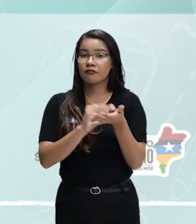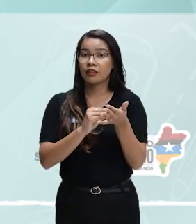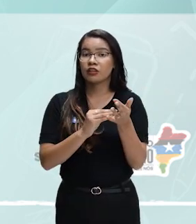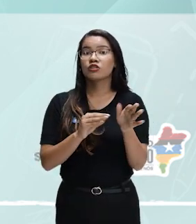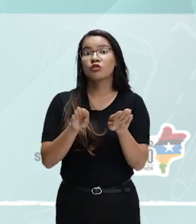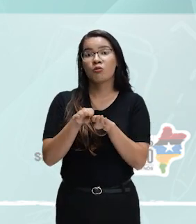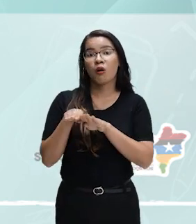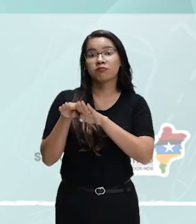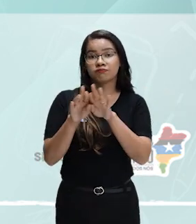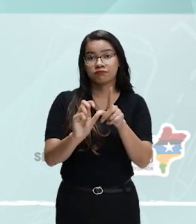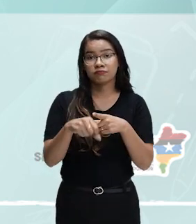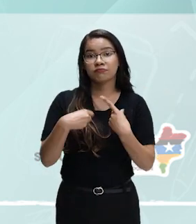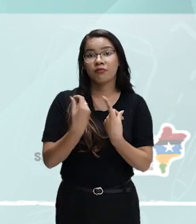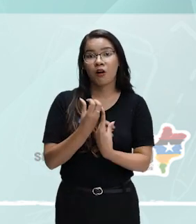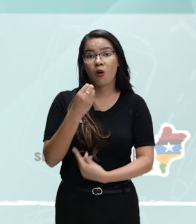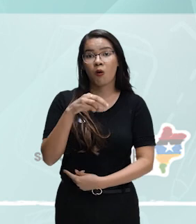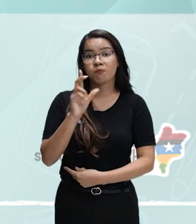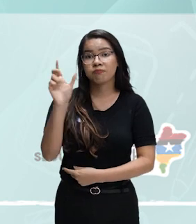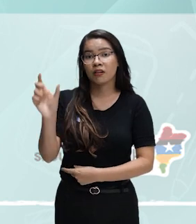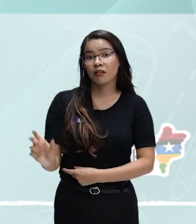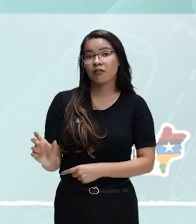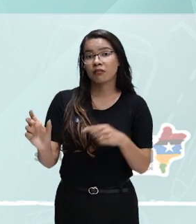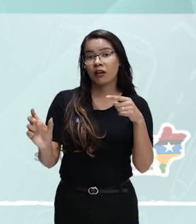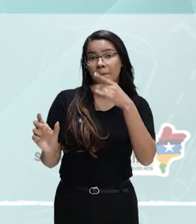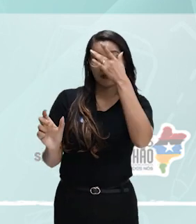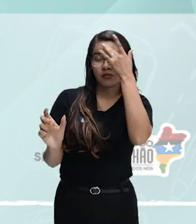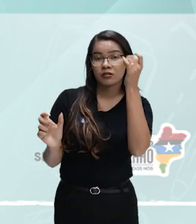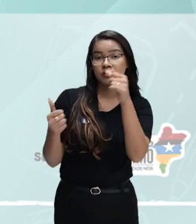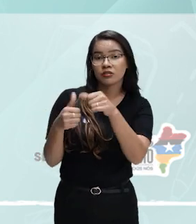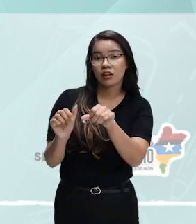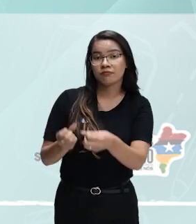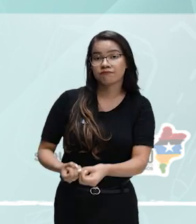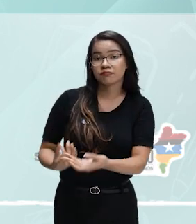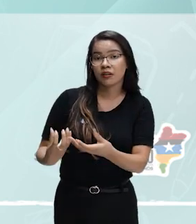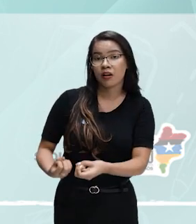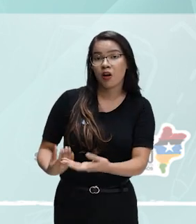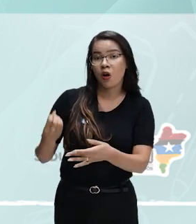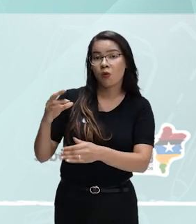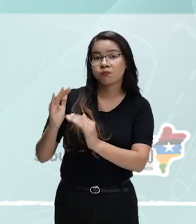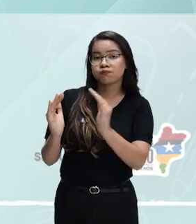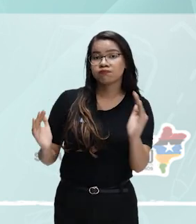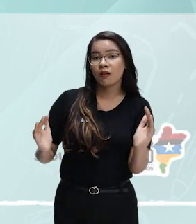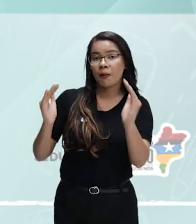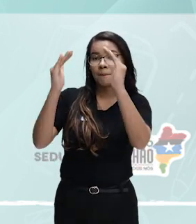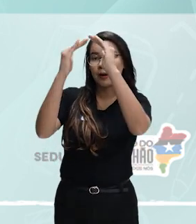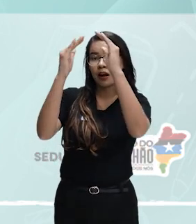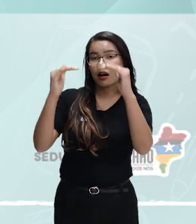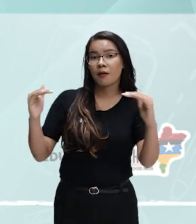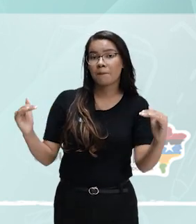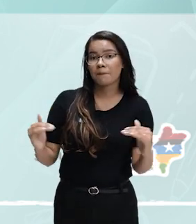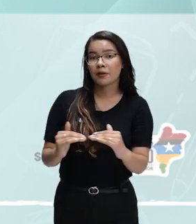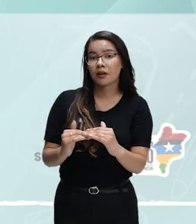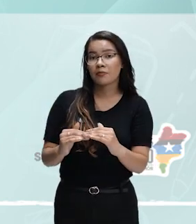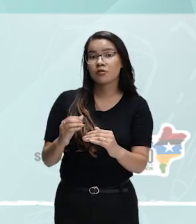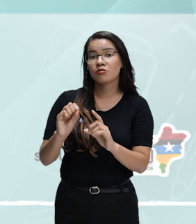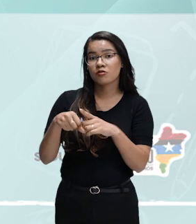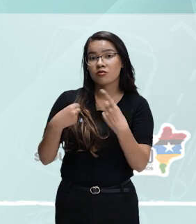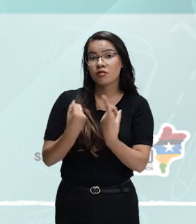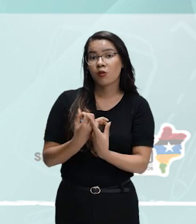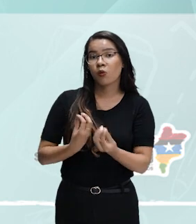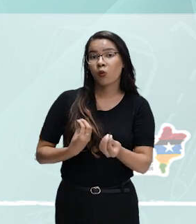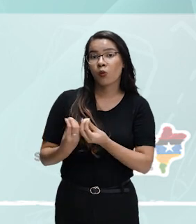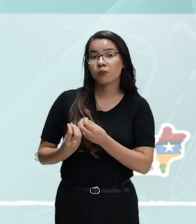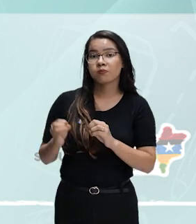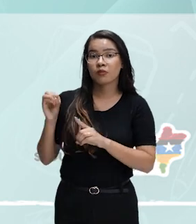social, da posição que o indivíduo está no sistema de produção, na pirâmide social, também como